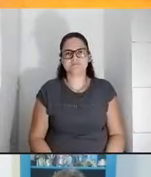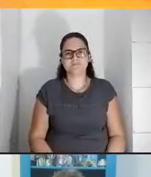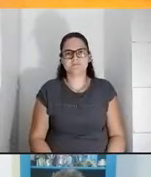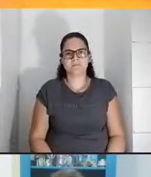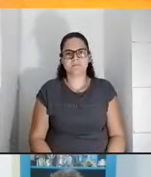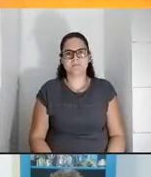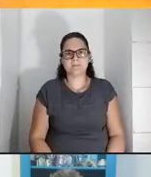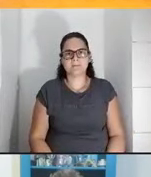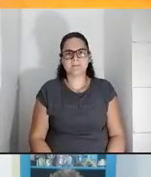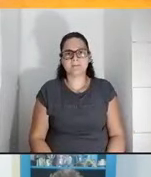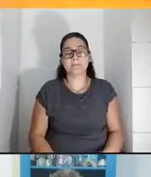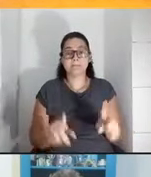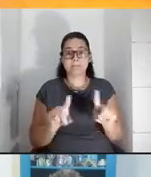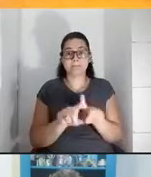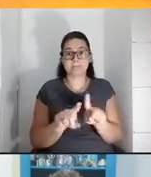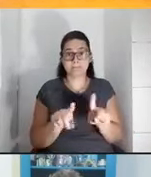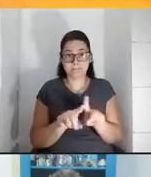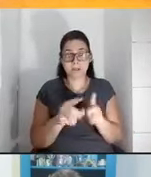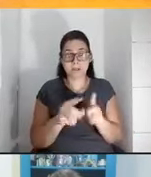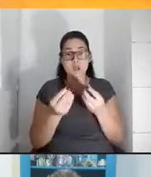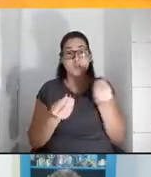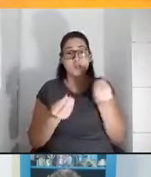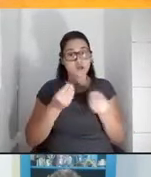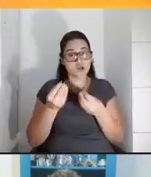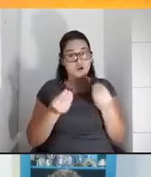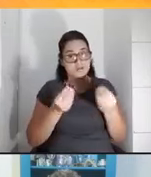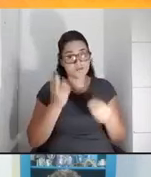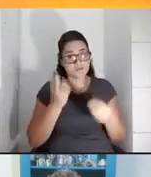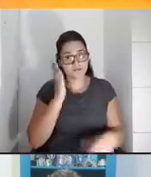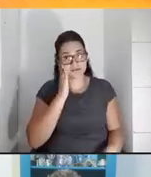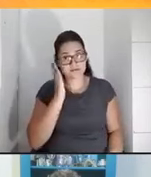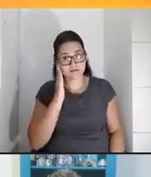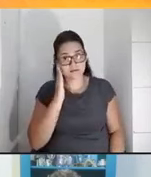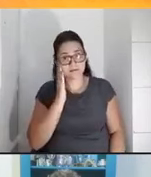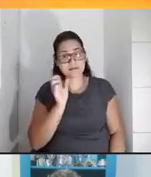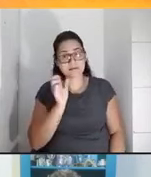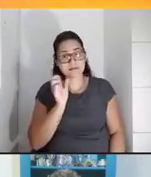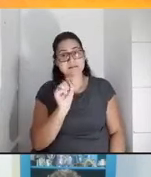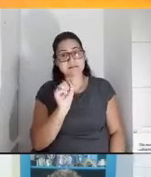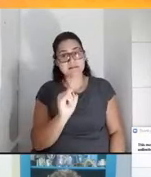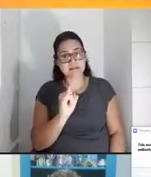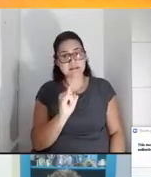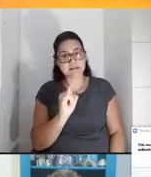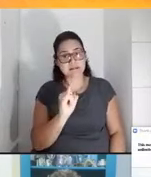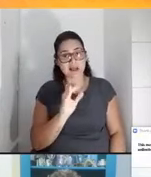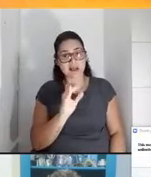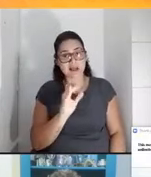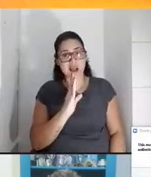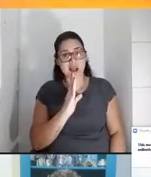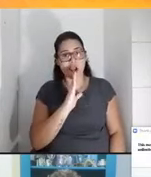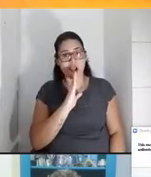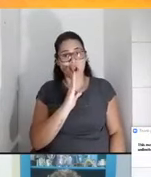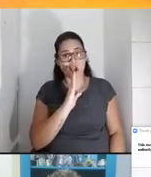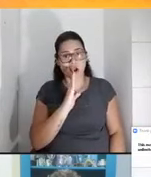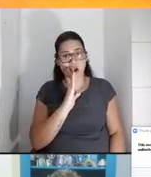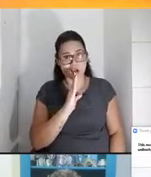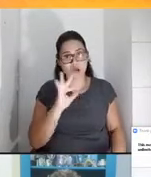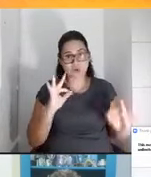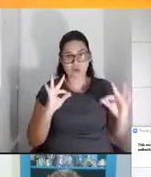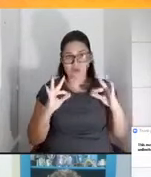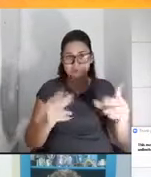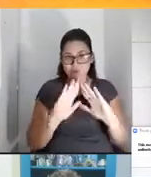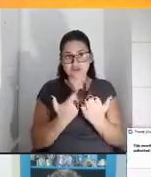Tem a questão de precisar saber se vocês têm conhecimento, se todas as escolas estão oferecendo